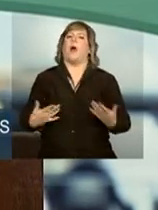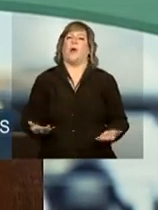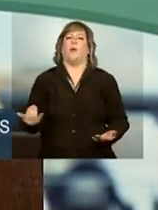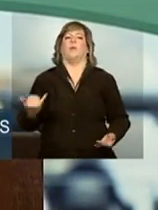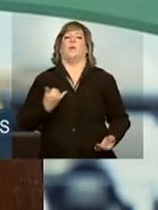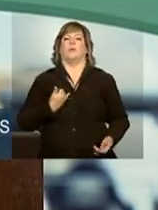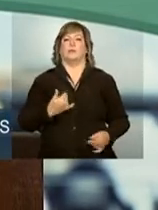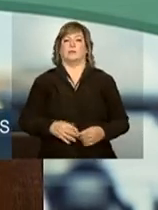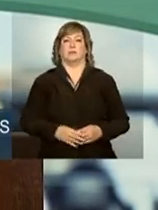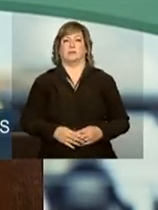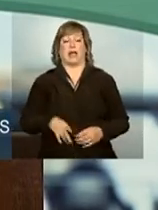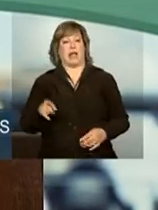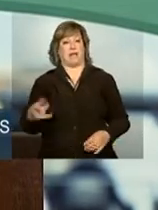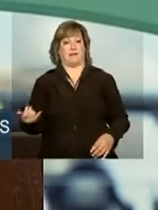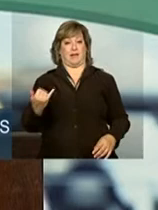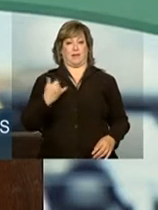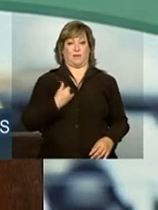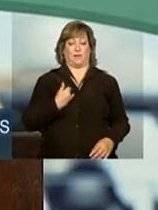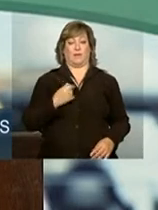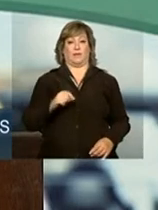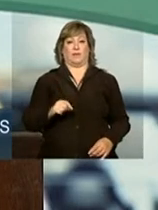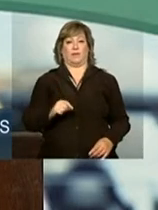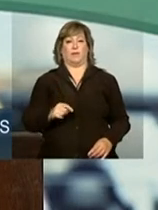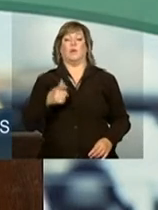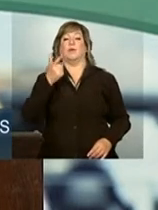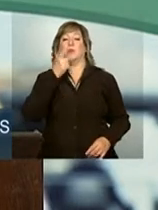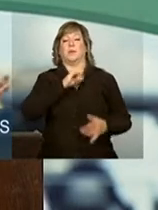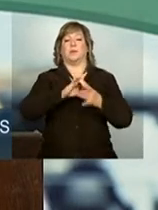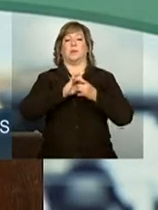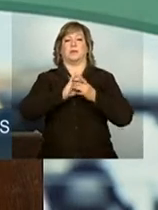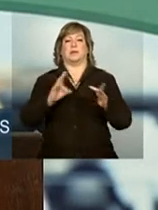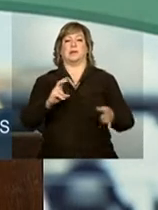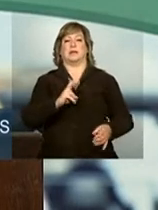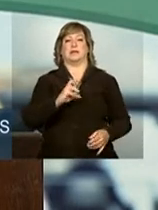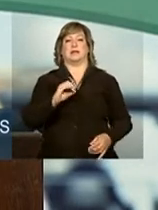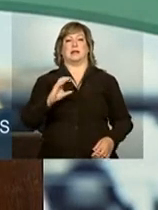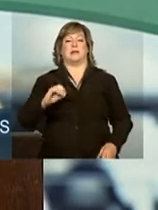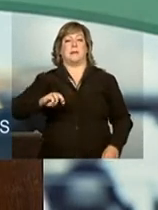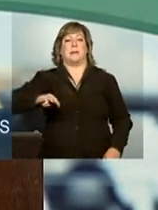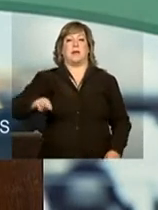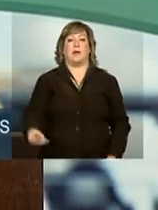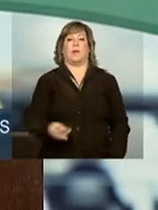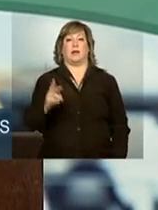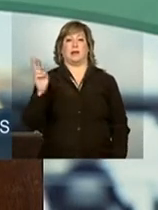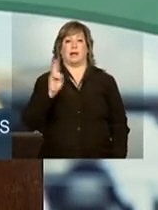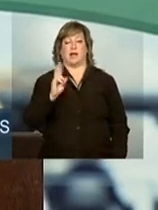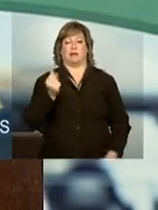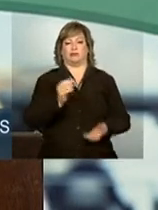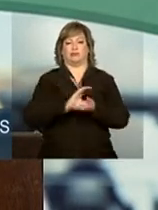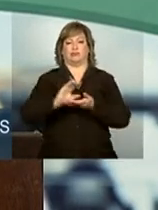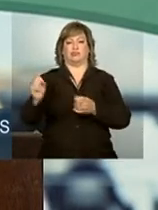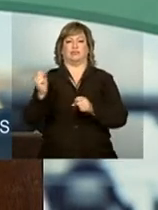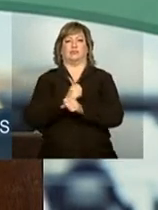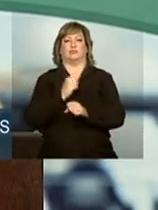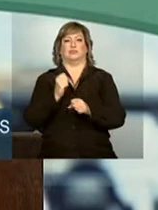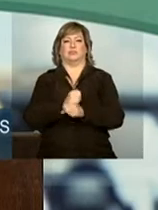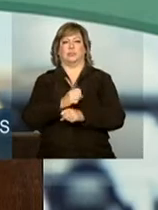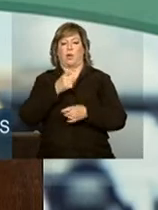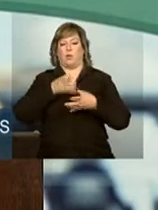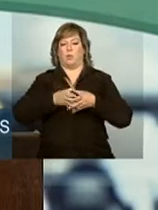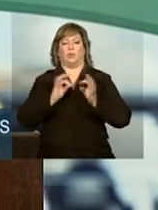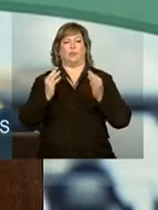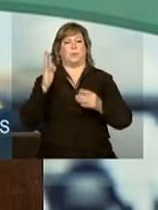notícia. Ele disse para mim: liberamos 500 milhões de reais para investir em saneamento no Brasil